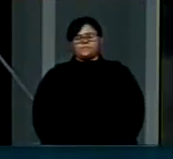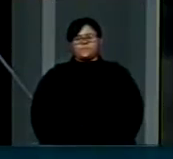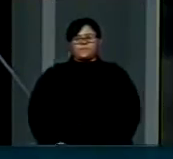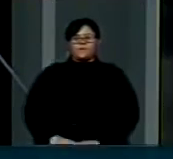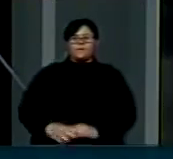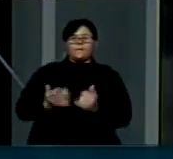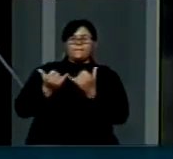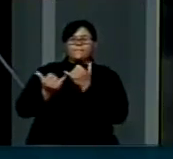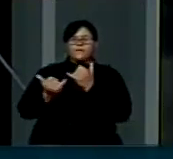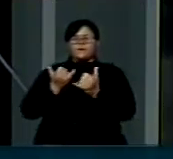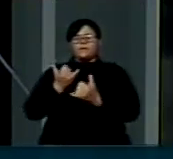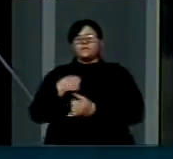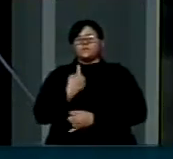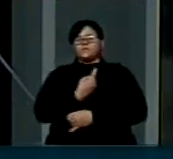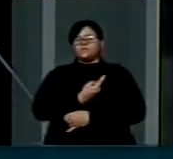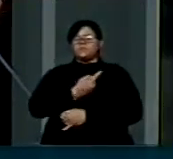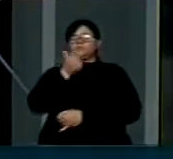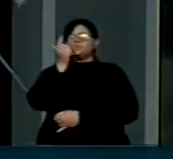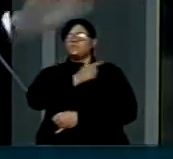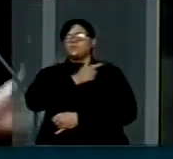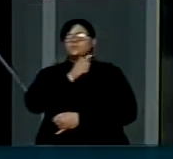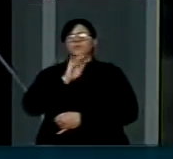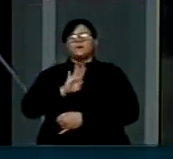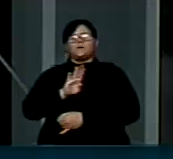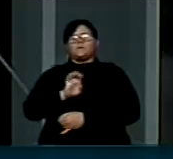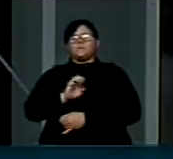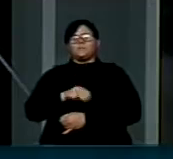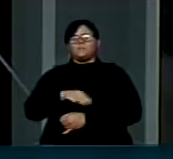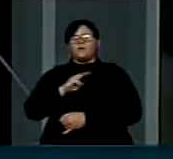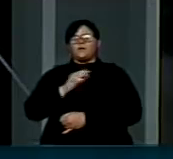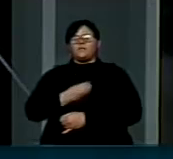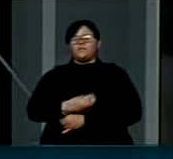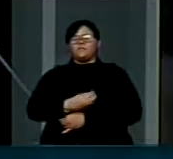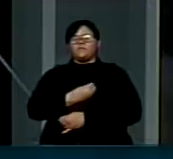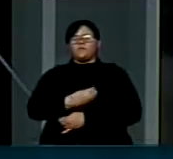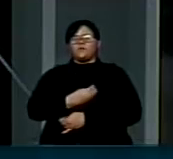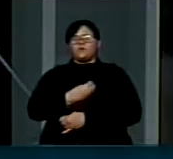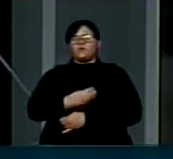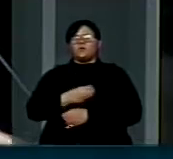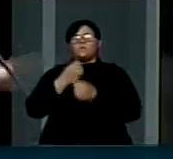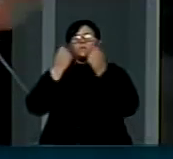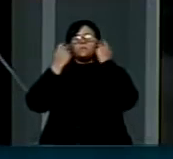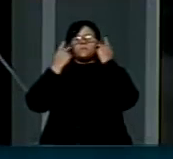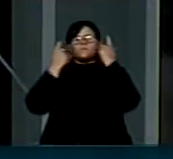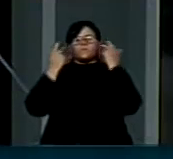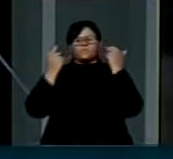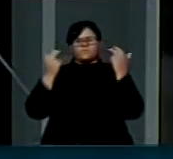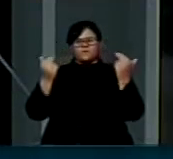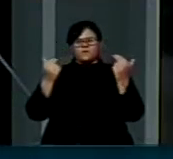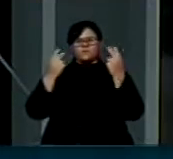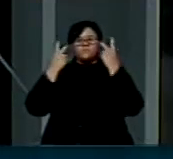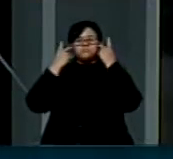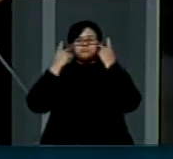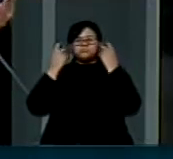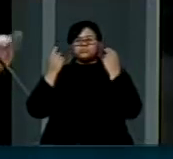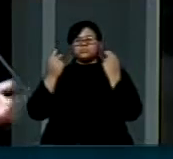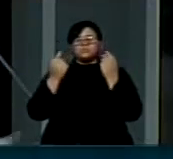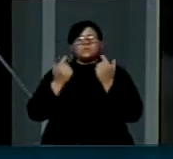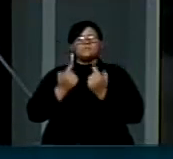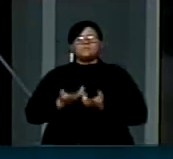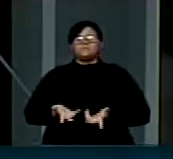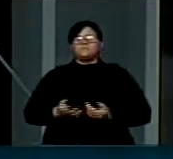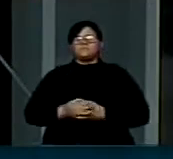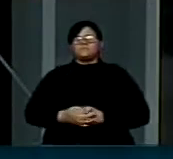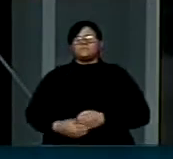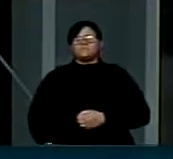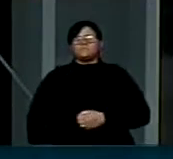parece que conseguimos transitar por essa realidade como quem está cercado por uma